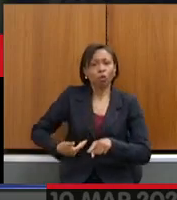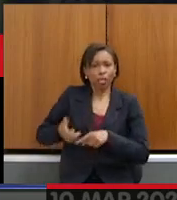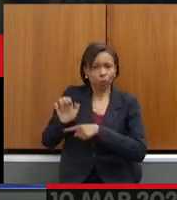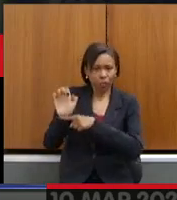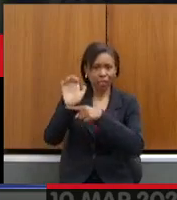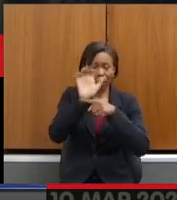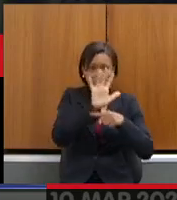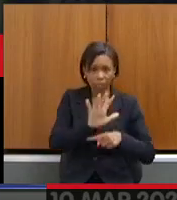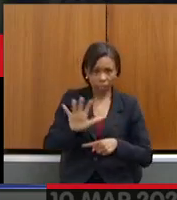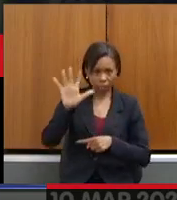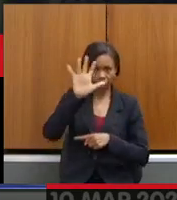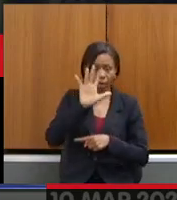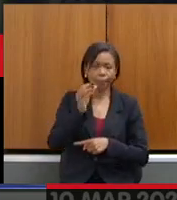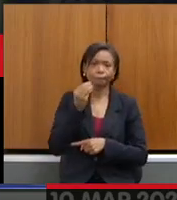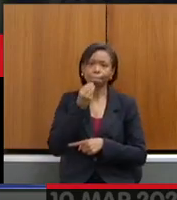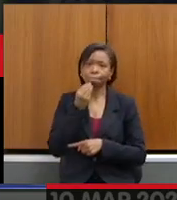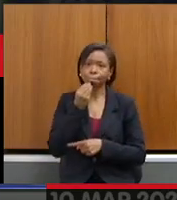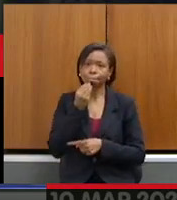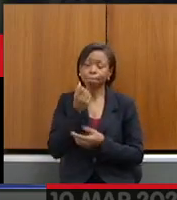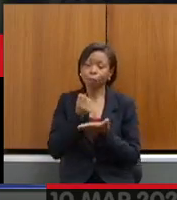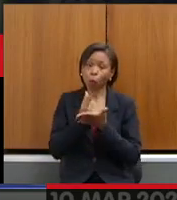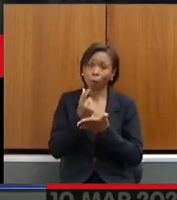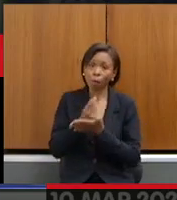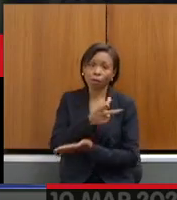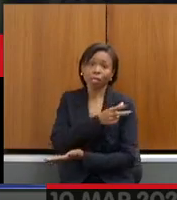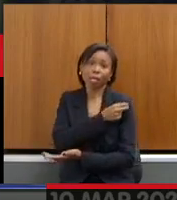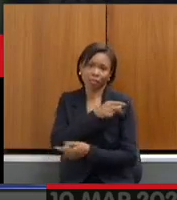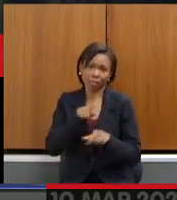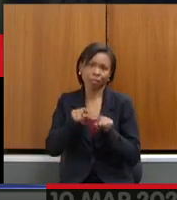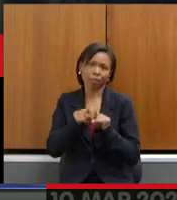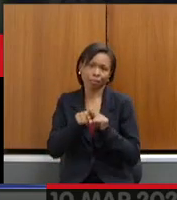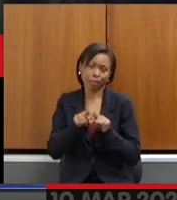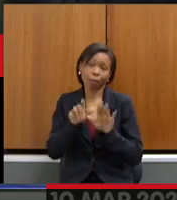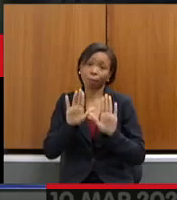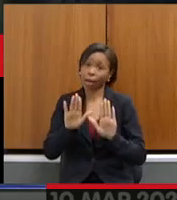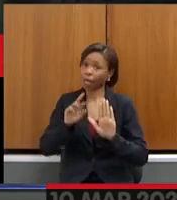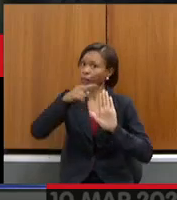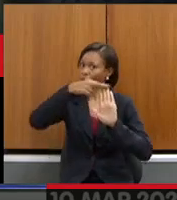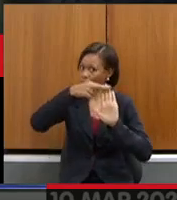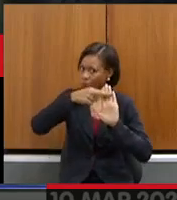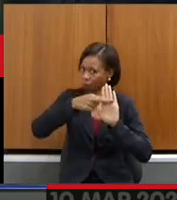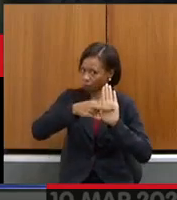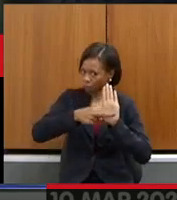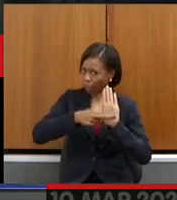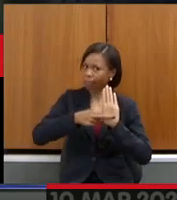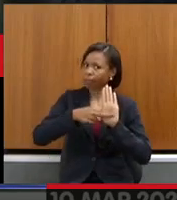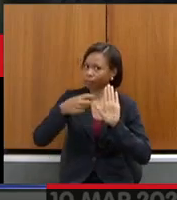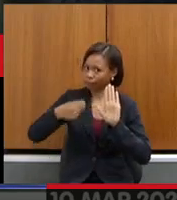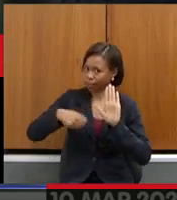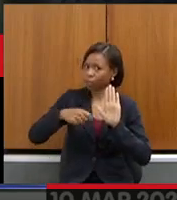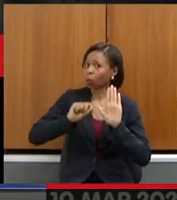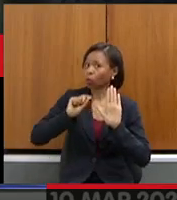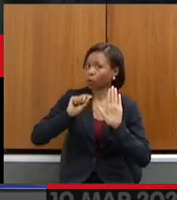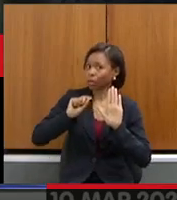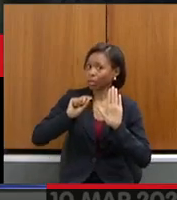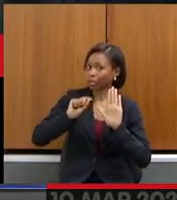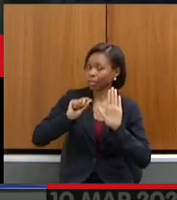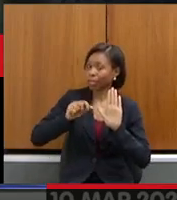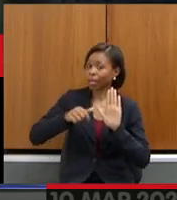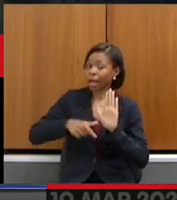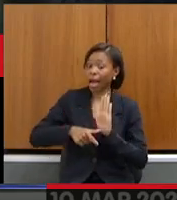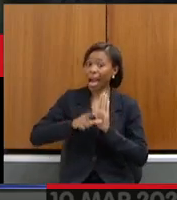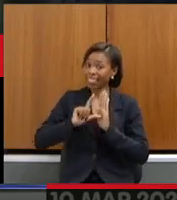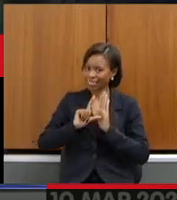aquisição de vacinas também levando em consideração que elas tem aquele critério que tem que chegar antes do final do programa de